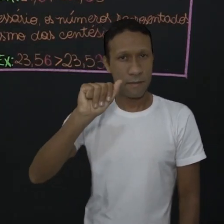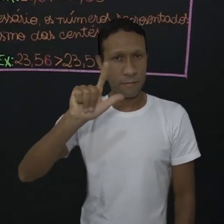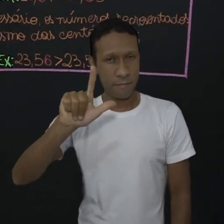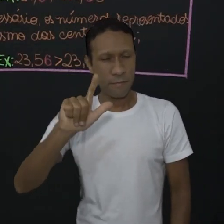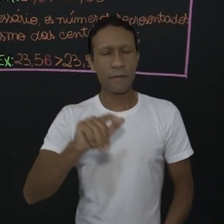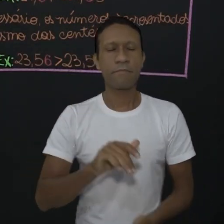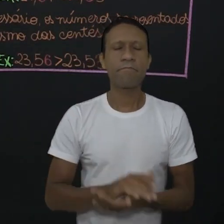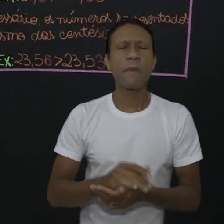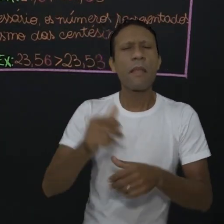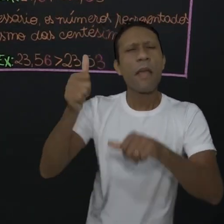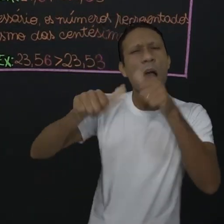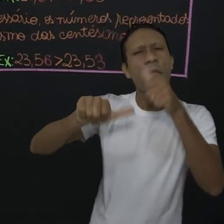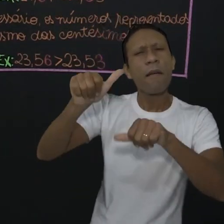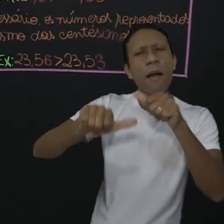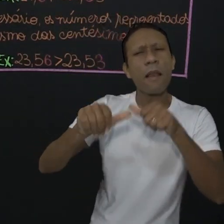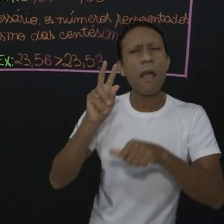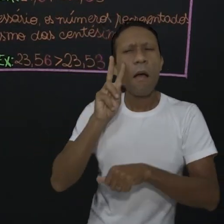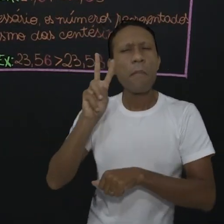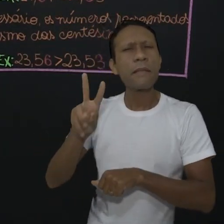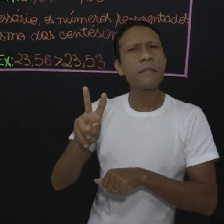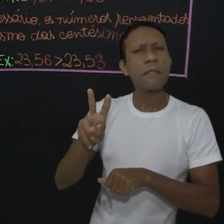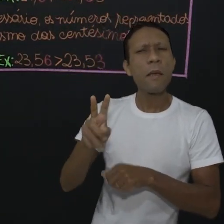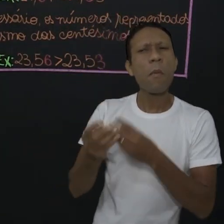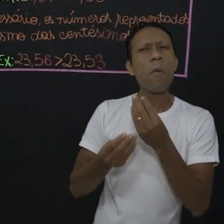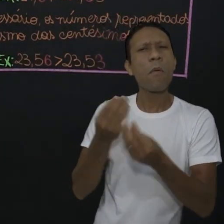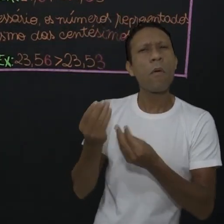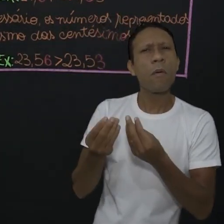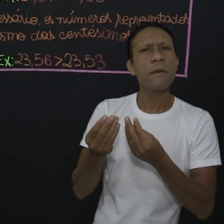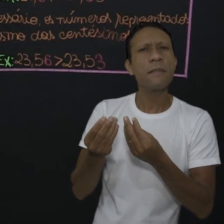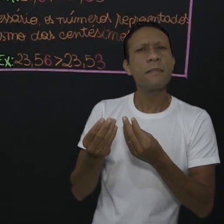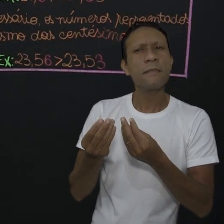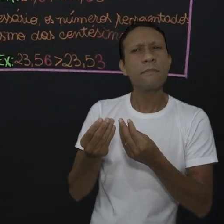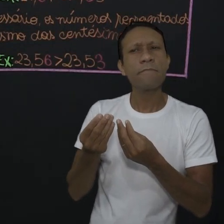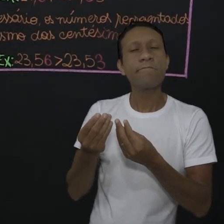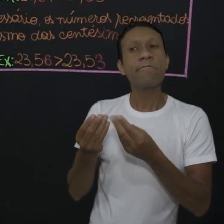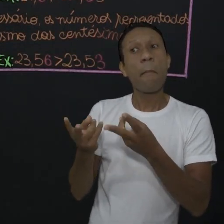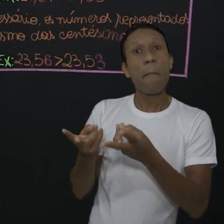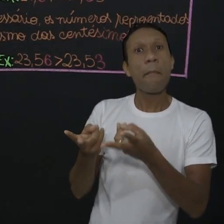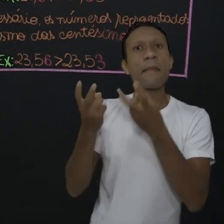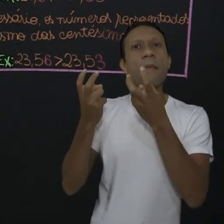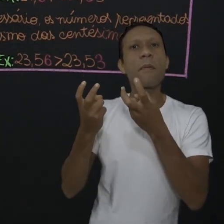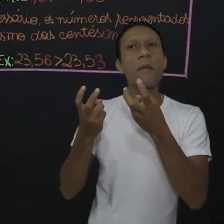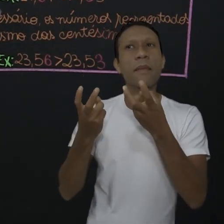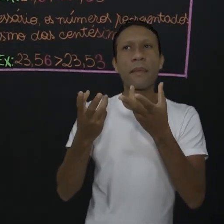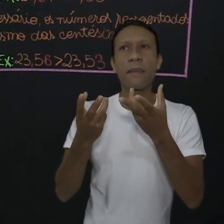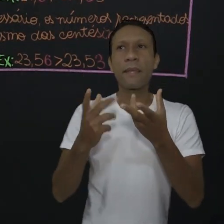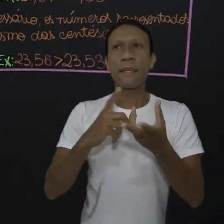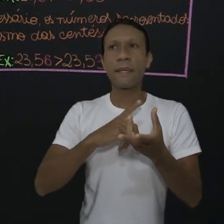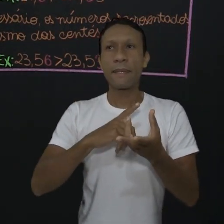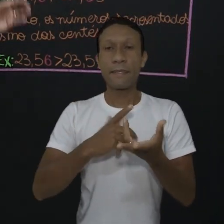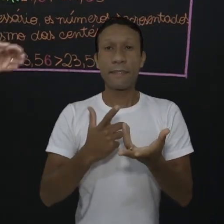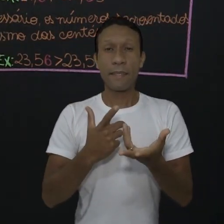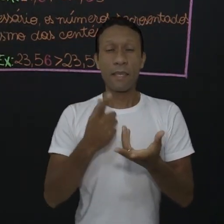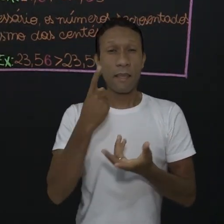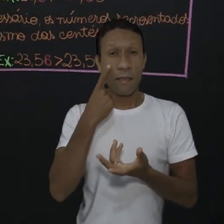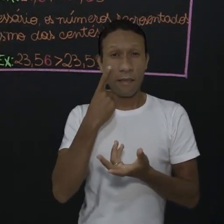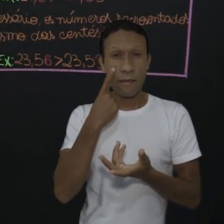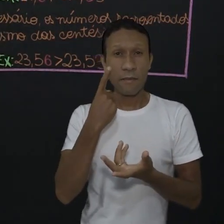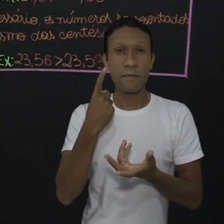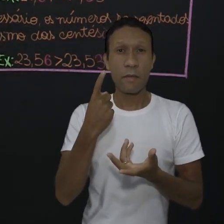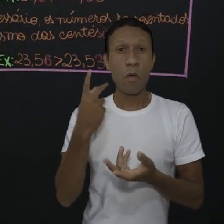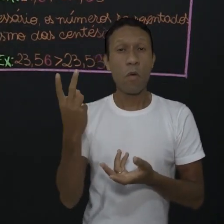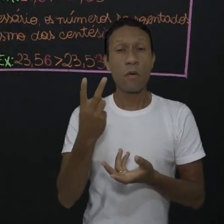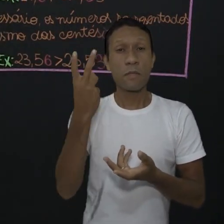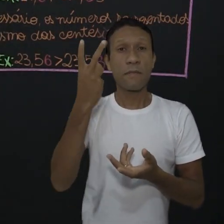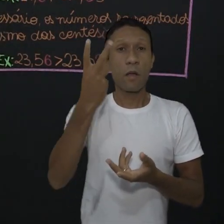duas coisas. A primeira delas é comparar as partes inteiras. Ou seja, eu tenho que